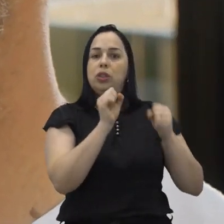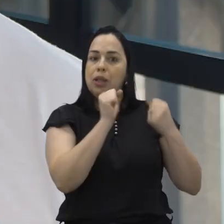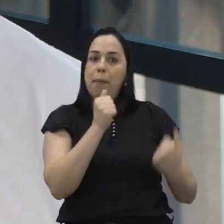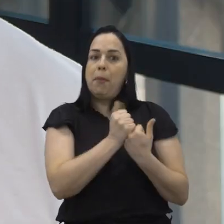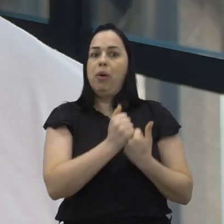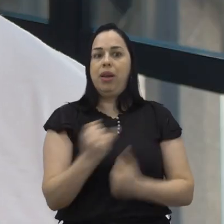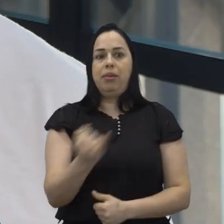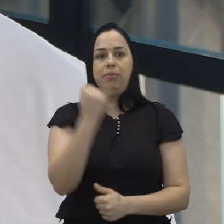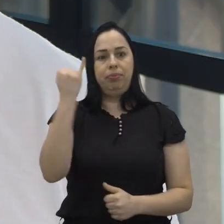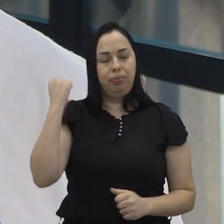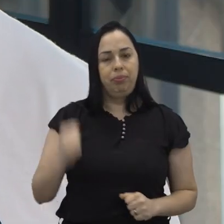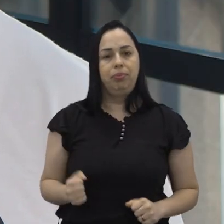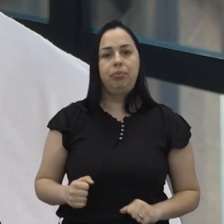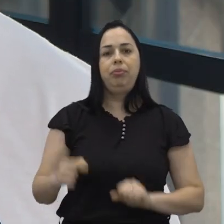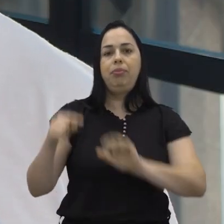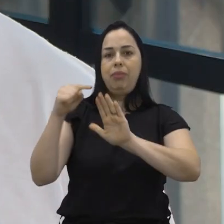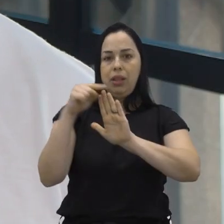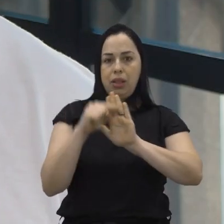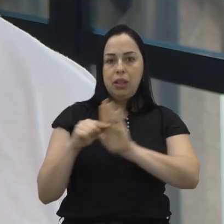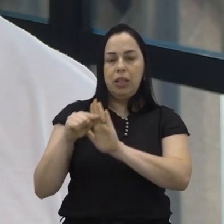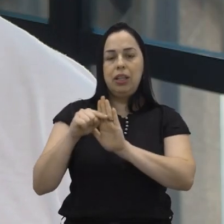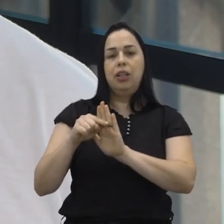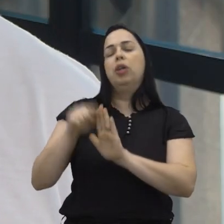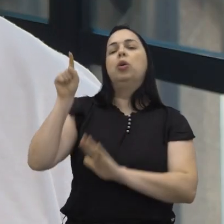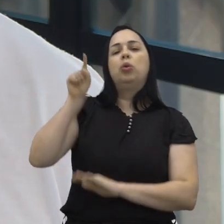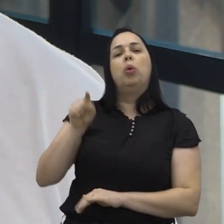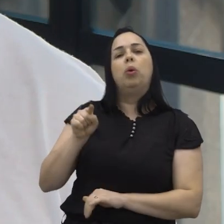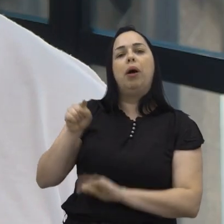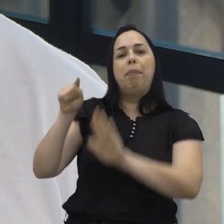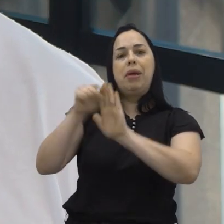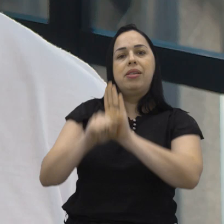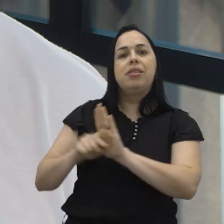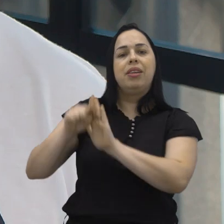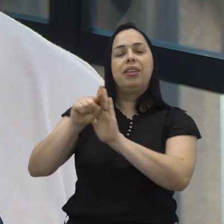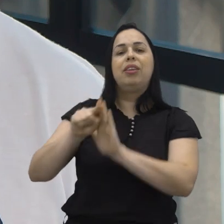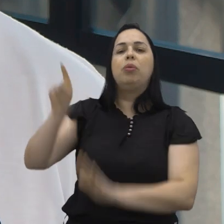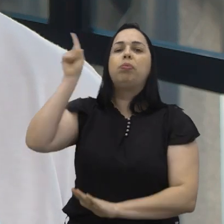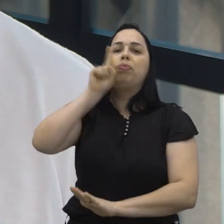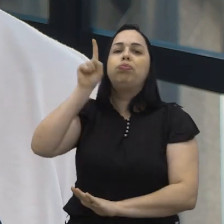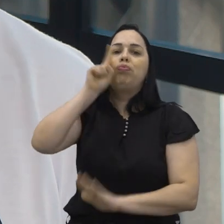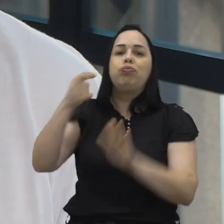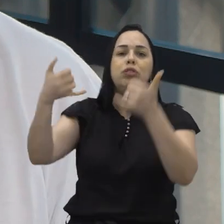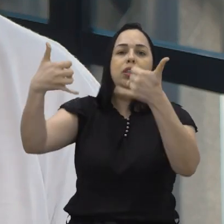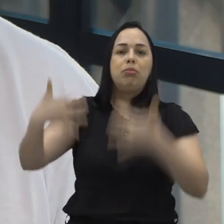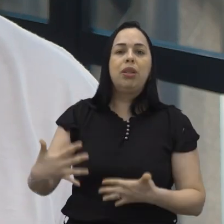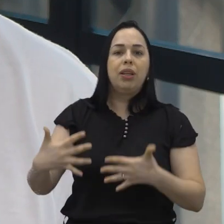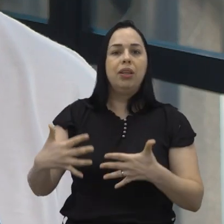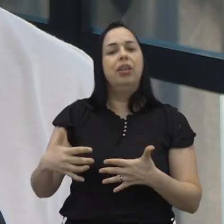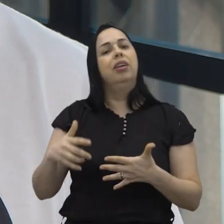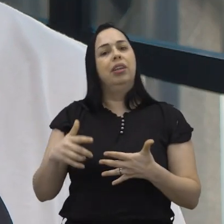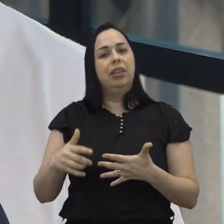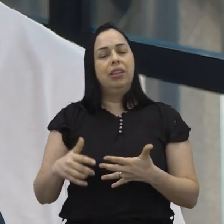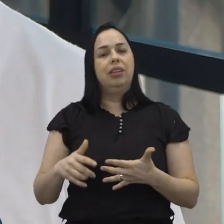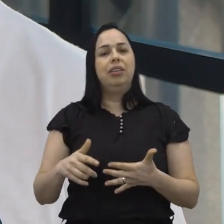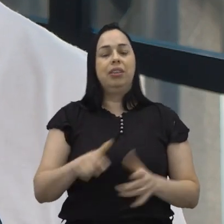essencial. Segundo o estudo do CDC, que é o Departamento de Saúde norte-americano, ele diz que a